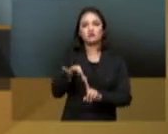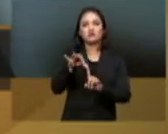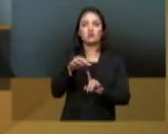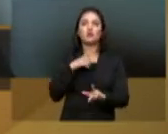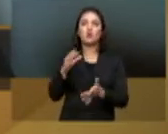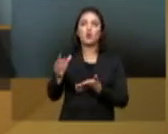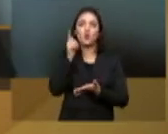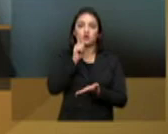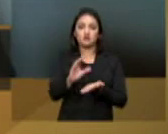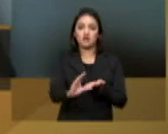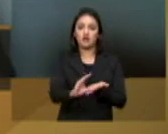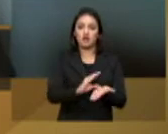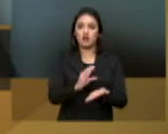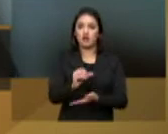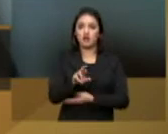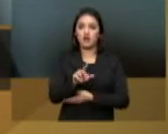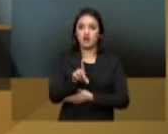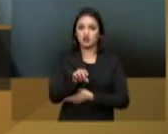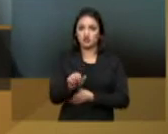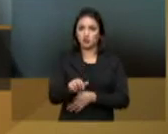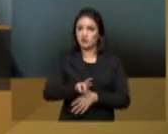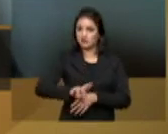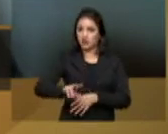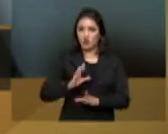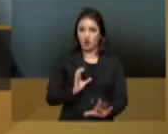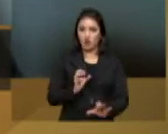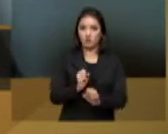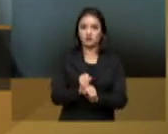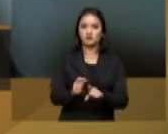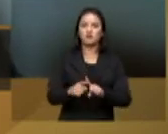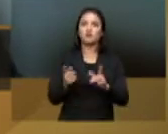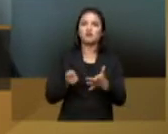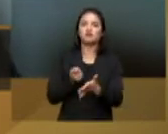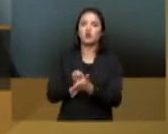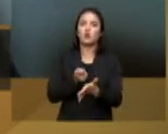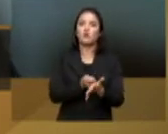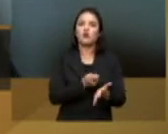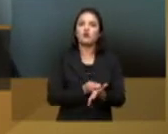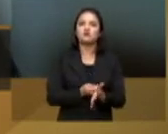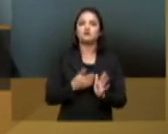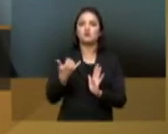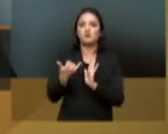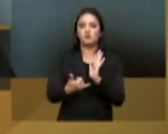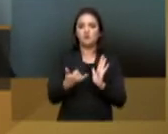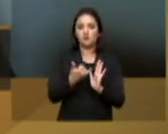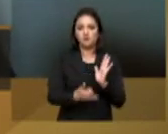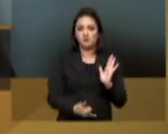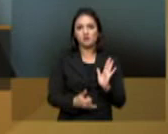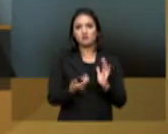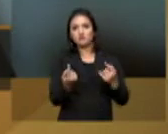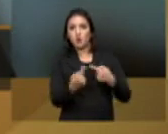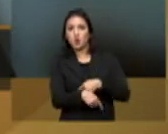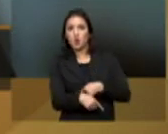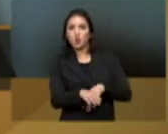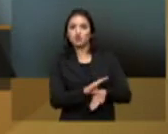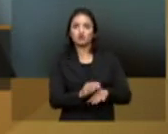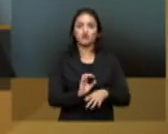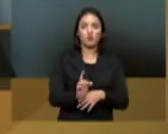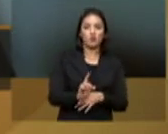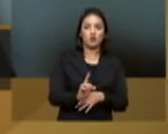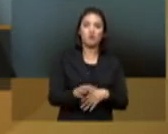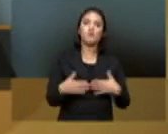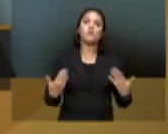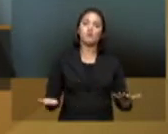no regime não cumulativo de cobrança dessas contribuições. Em ambas as ações está em jogo